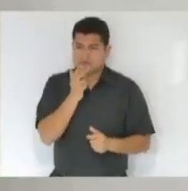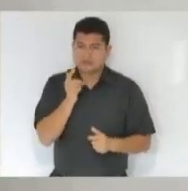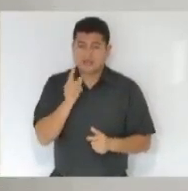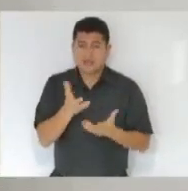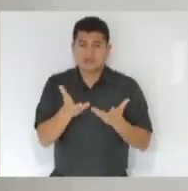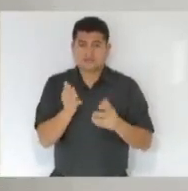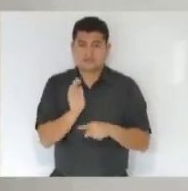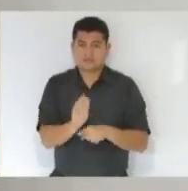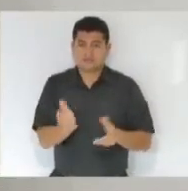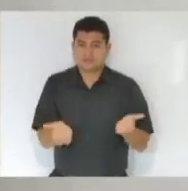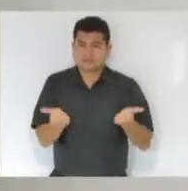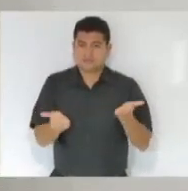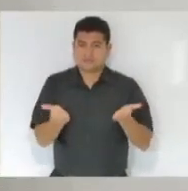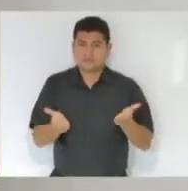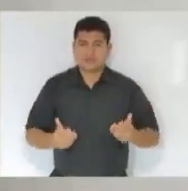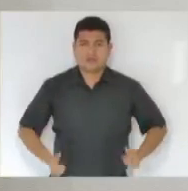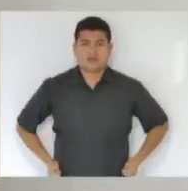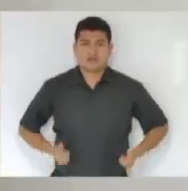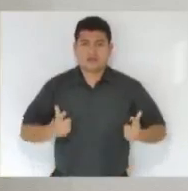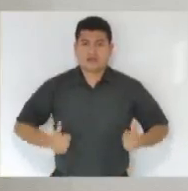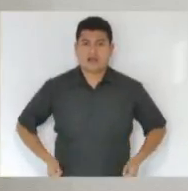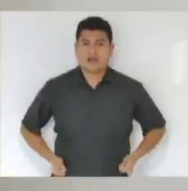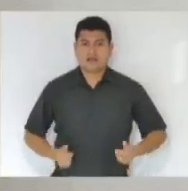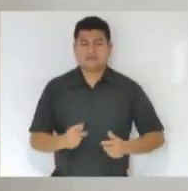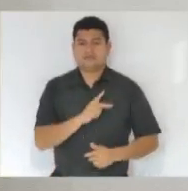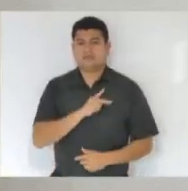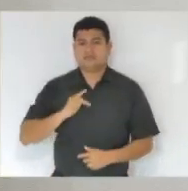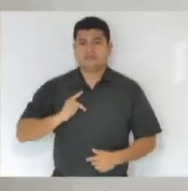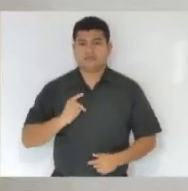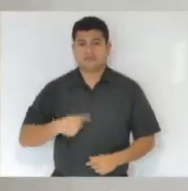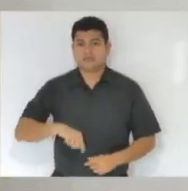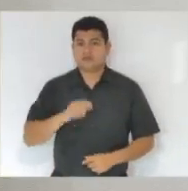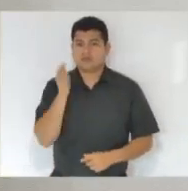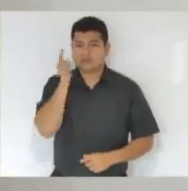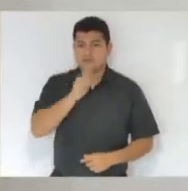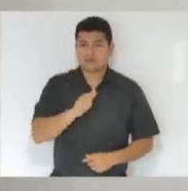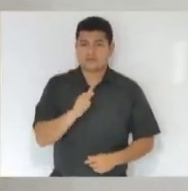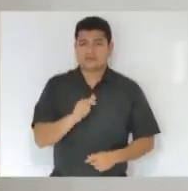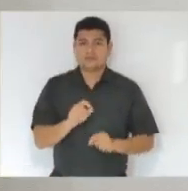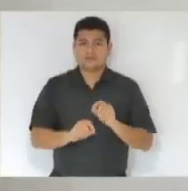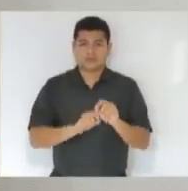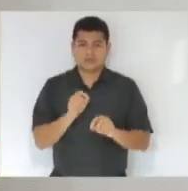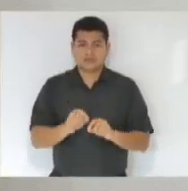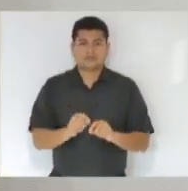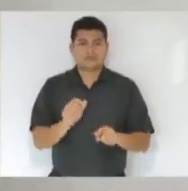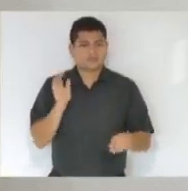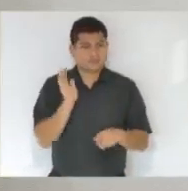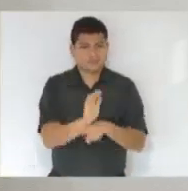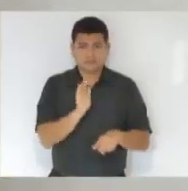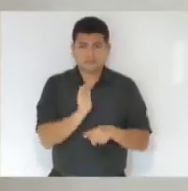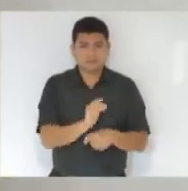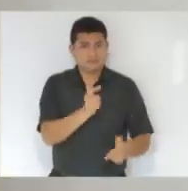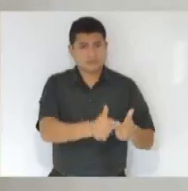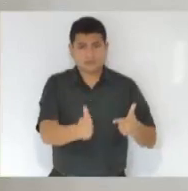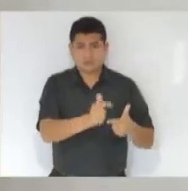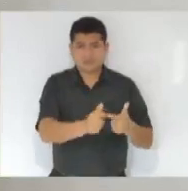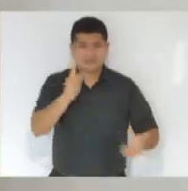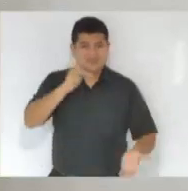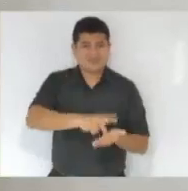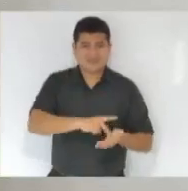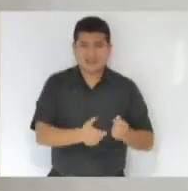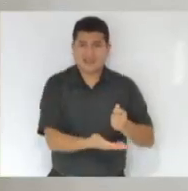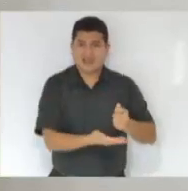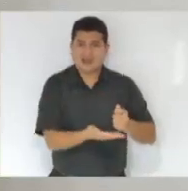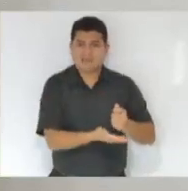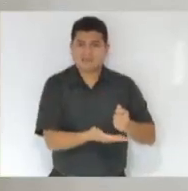gastos públicos. Está na hora, senhores, de nós começarmos a tratarmos da doença e não só dos sintomas. Está na